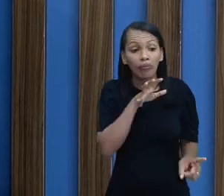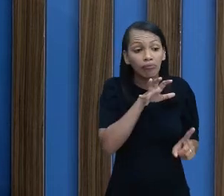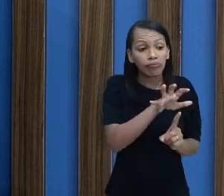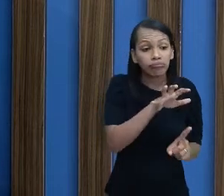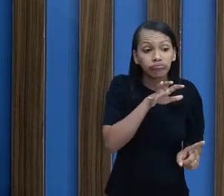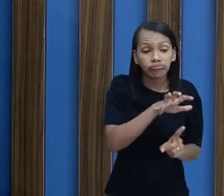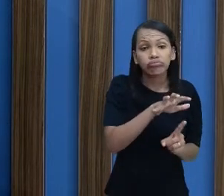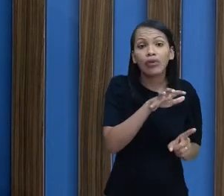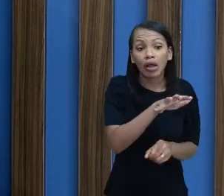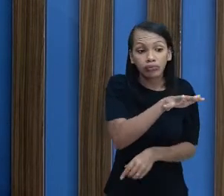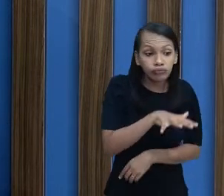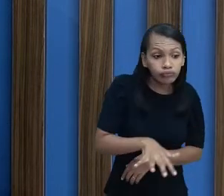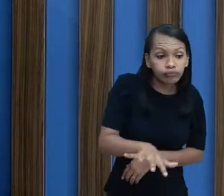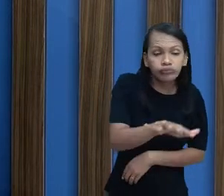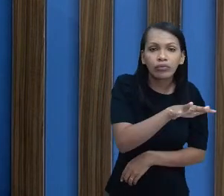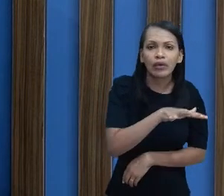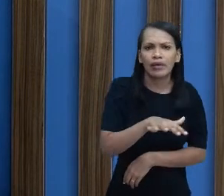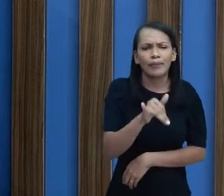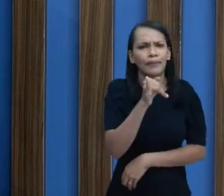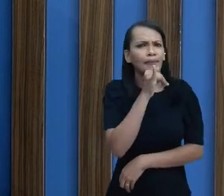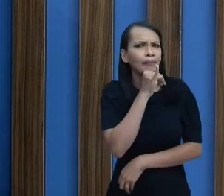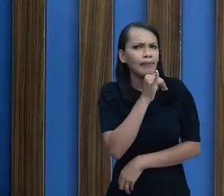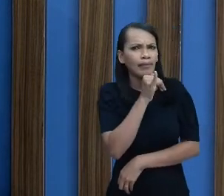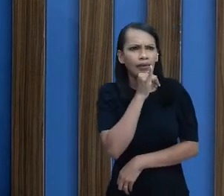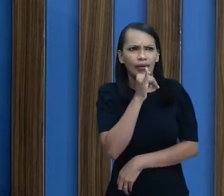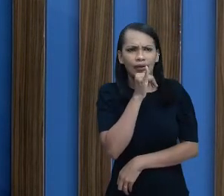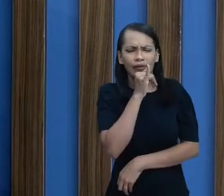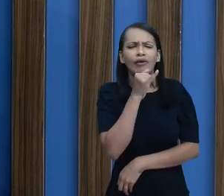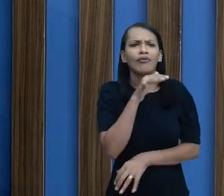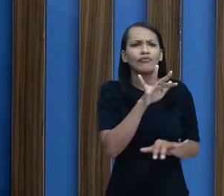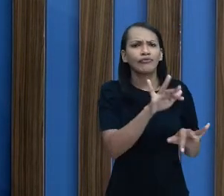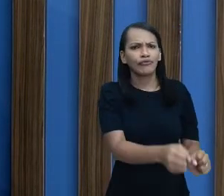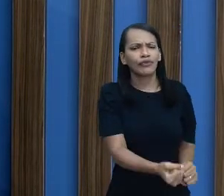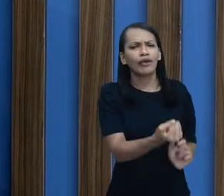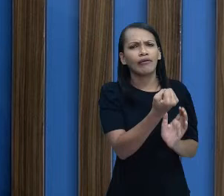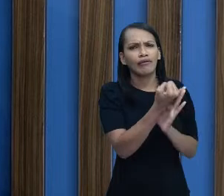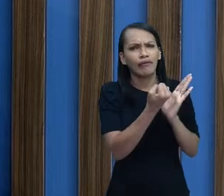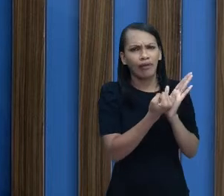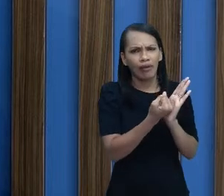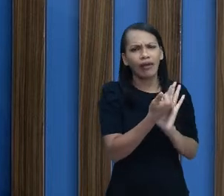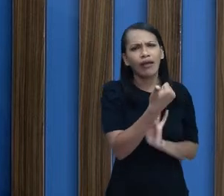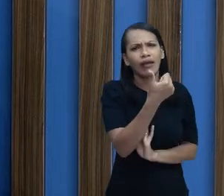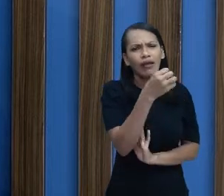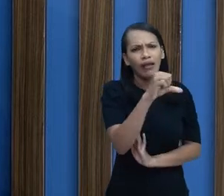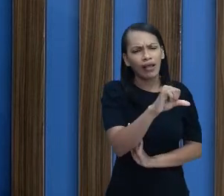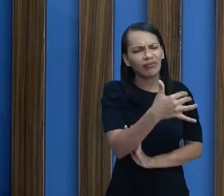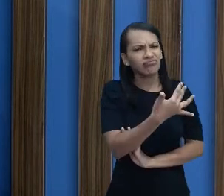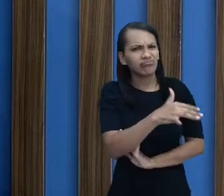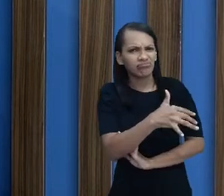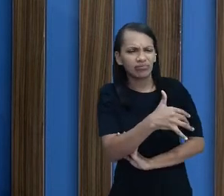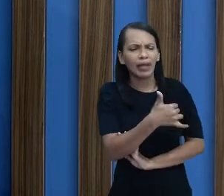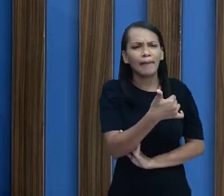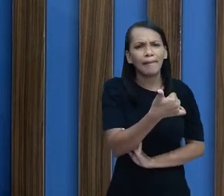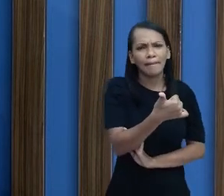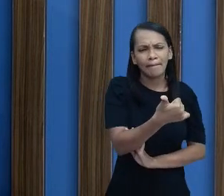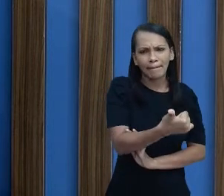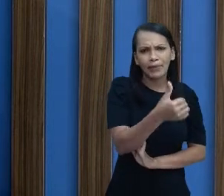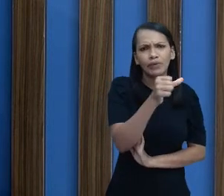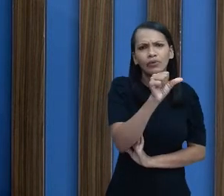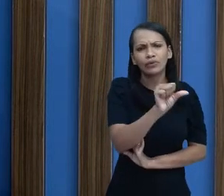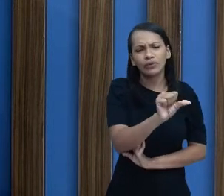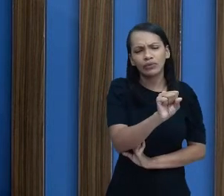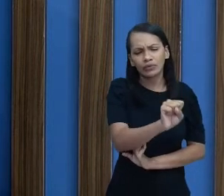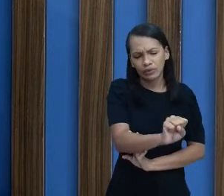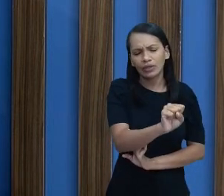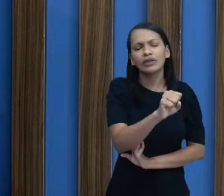essas regiões. Então, a gente começa, por exemplo, no final do século XIX, basicamente a partir de 1850,